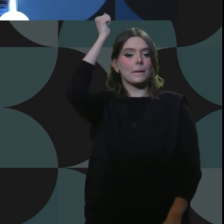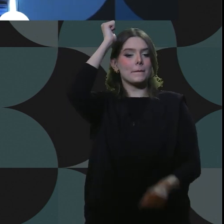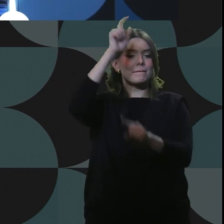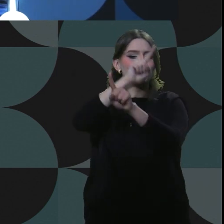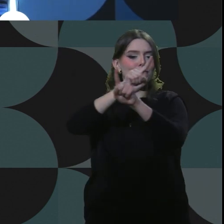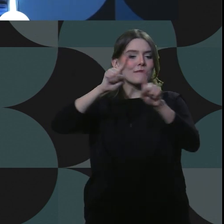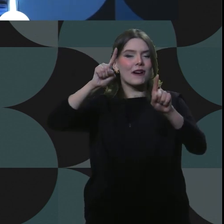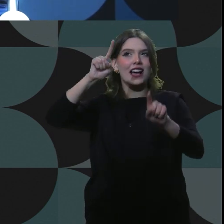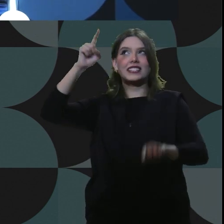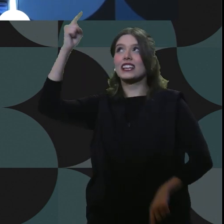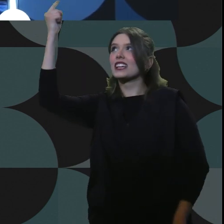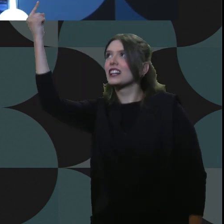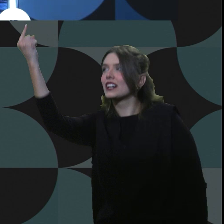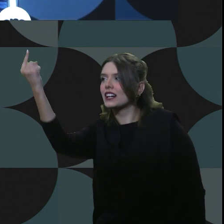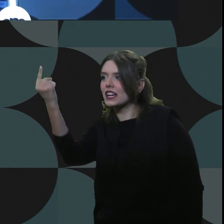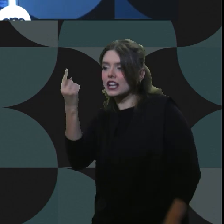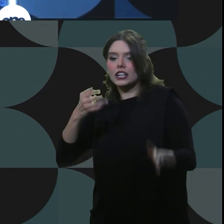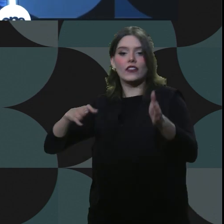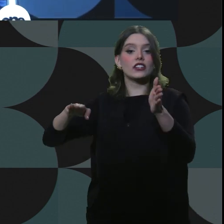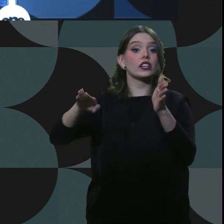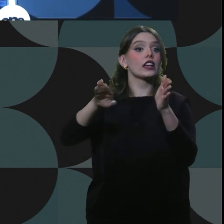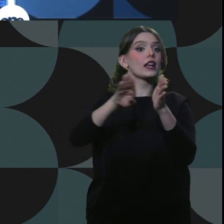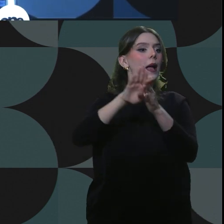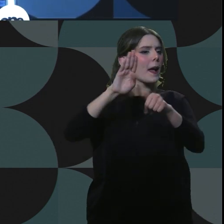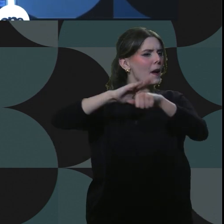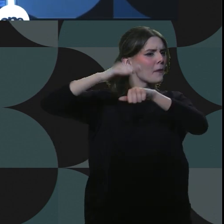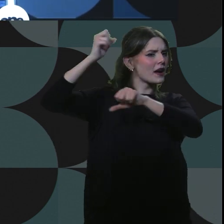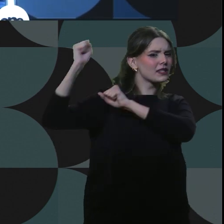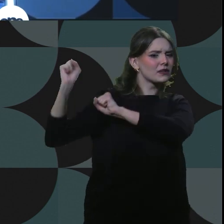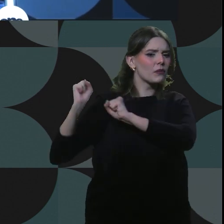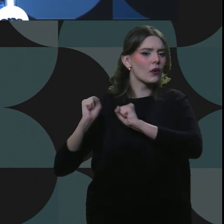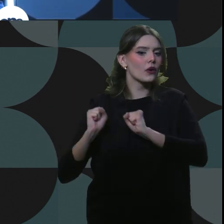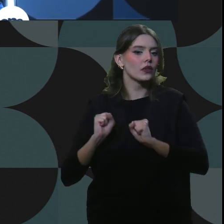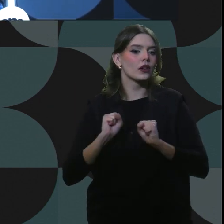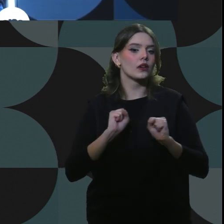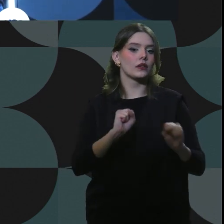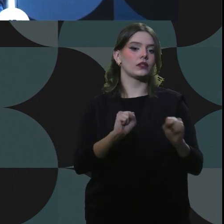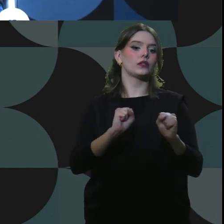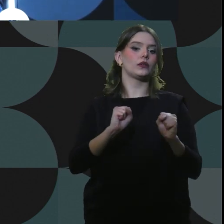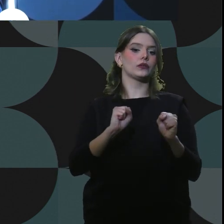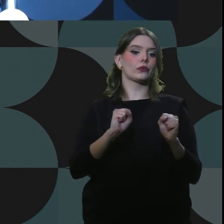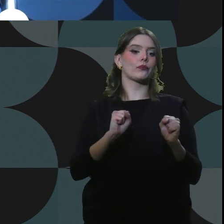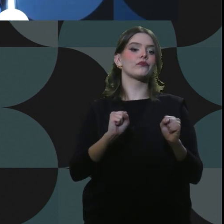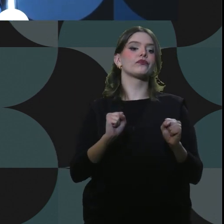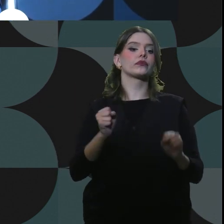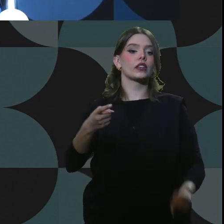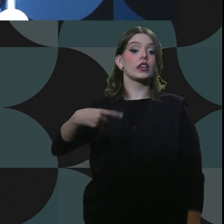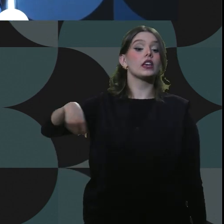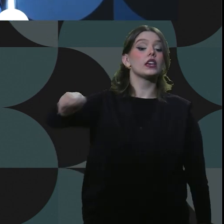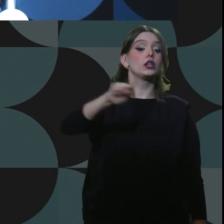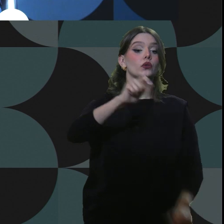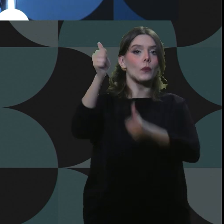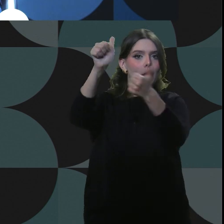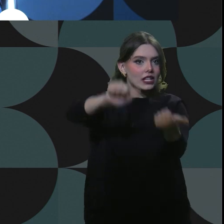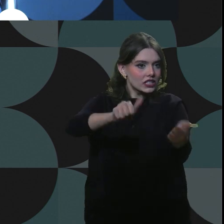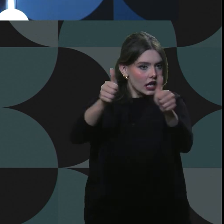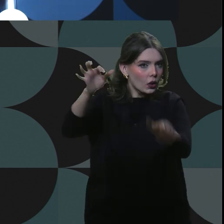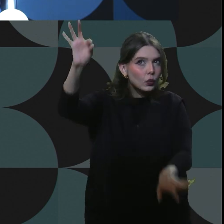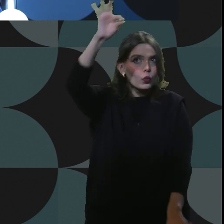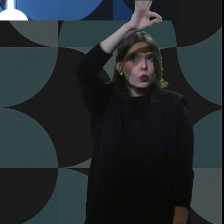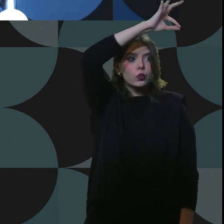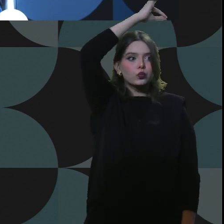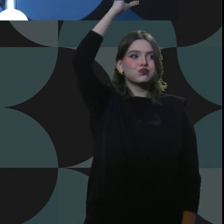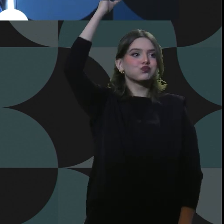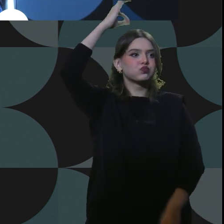é mais poderoso do que eu, cujas sandálias não sou digno de levar. Ele vos batizará com o Espírito Santo e